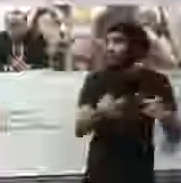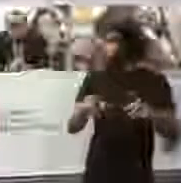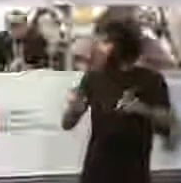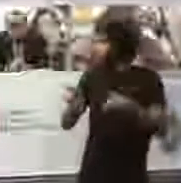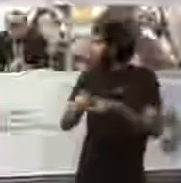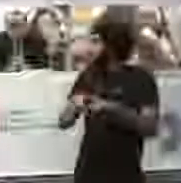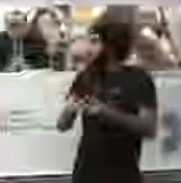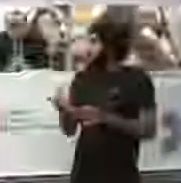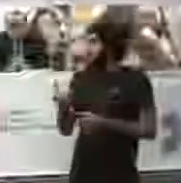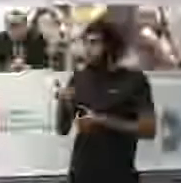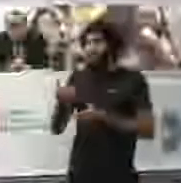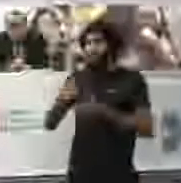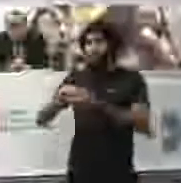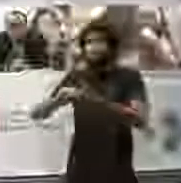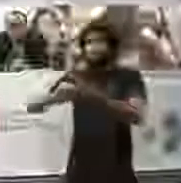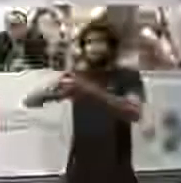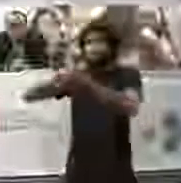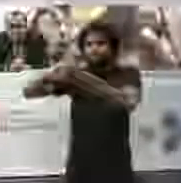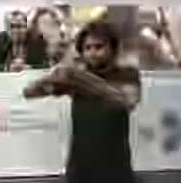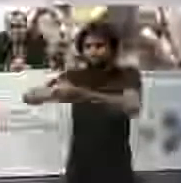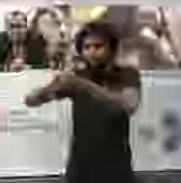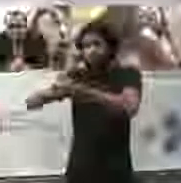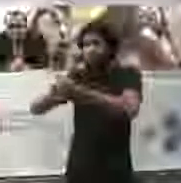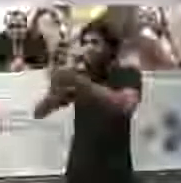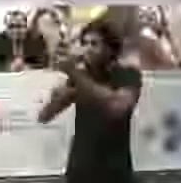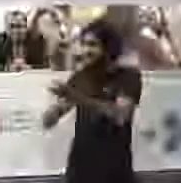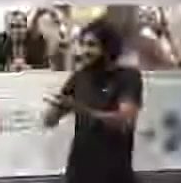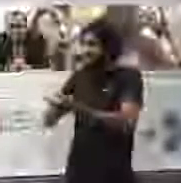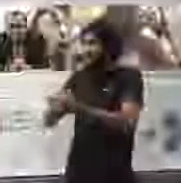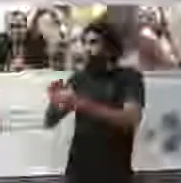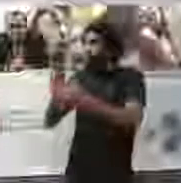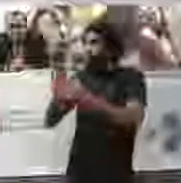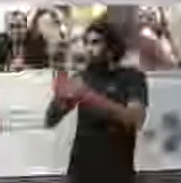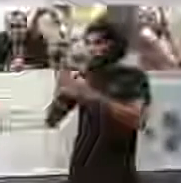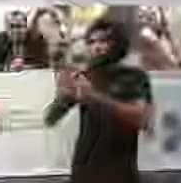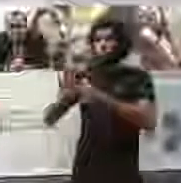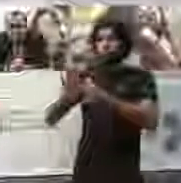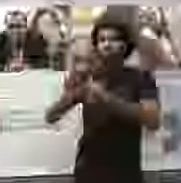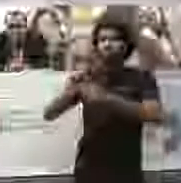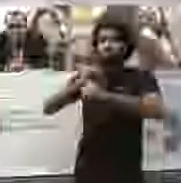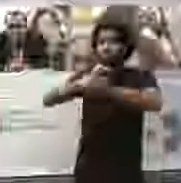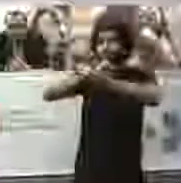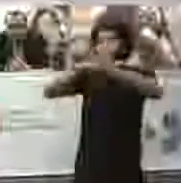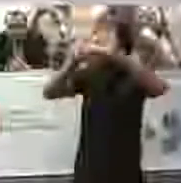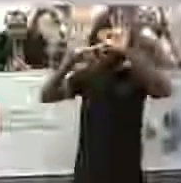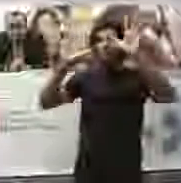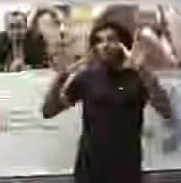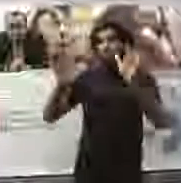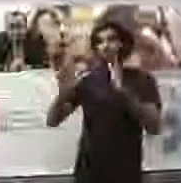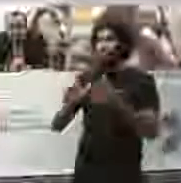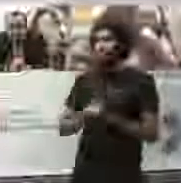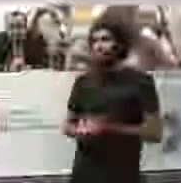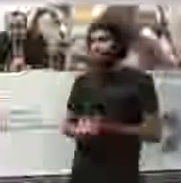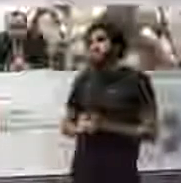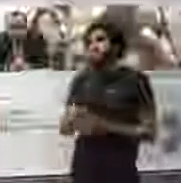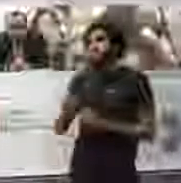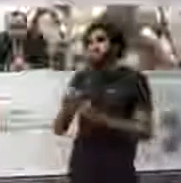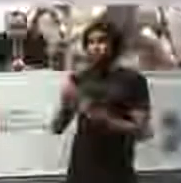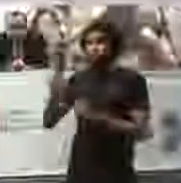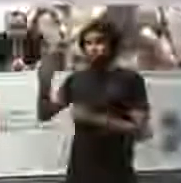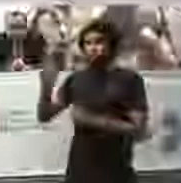o senhor pela sua brilhante exposição é doutor bandeira já tinha me